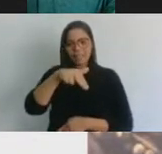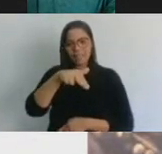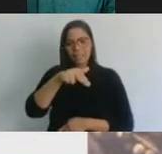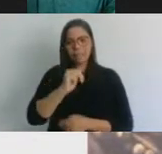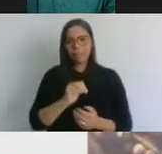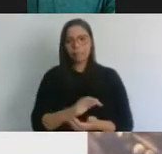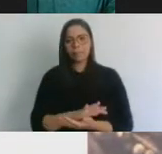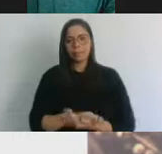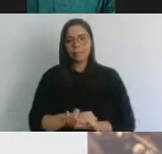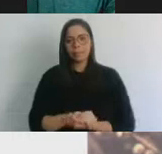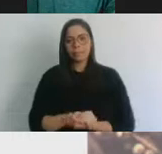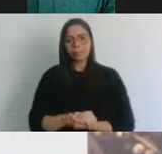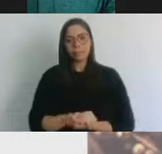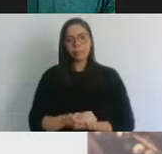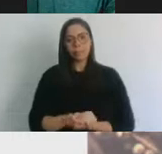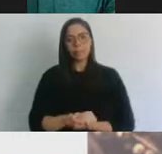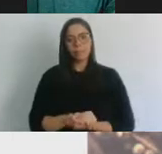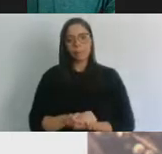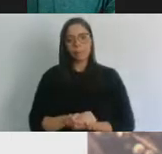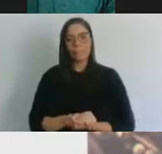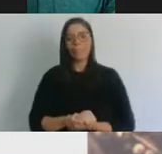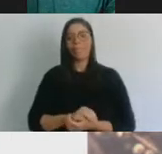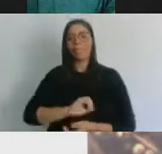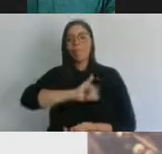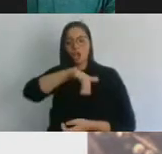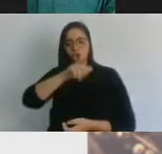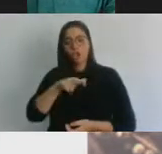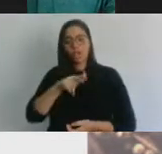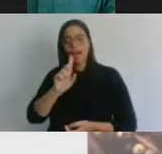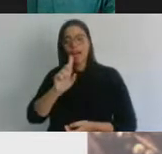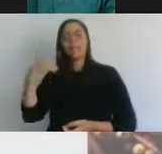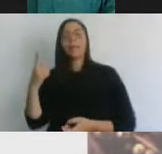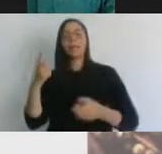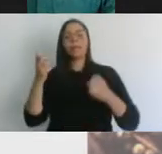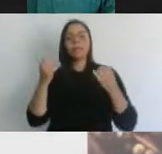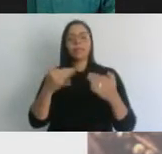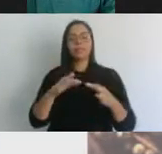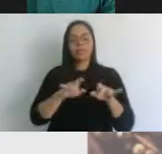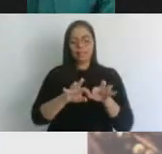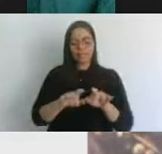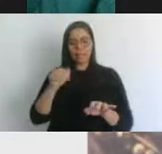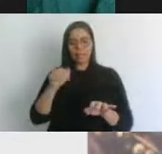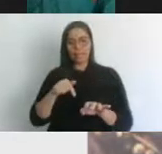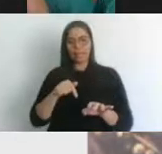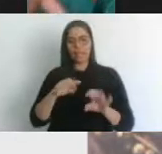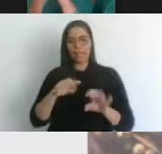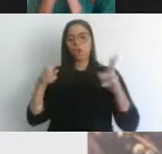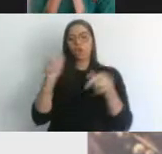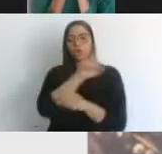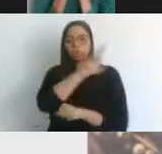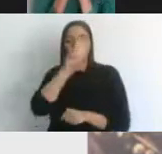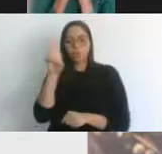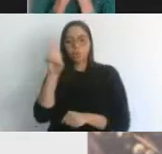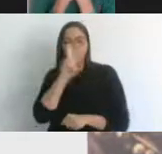cano Oi depois você passa aí escreve no chat todas as referências que vocês entrou e eu sempre tento